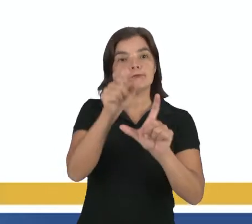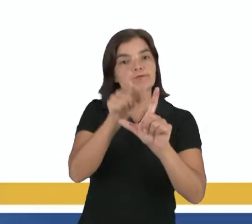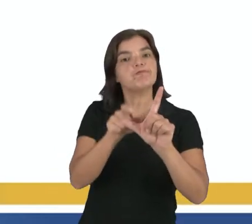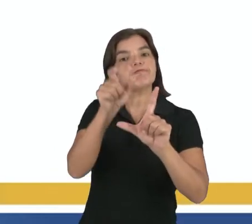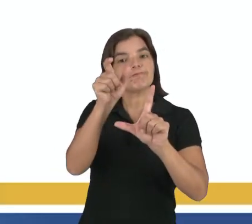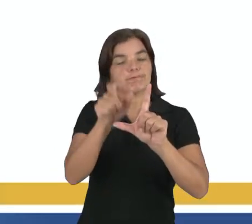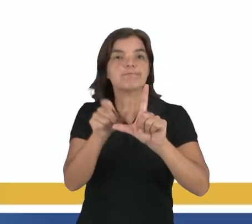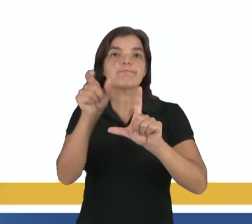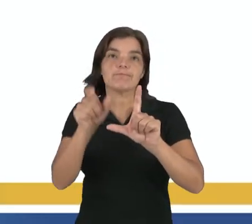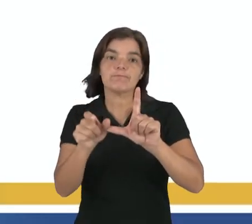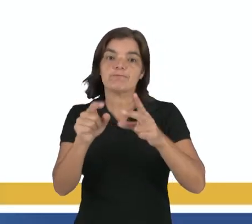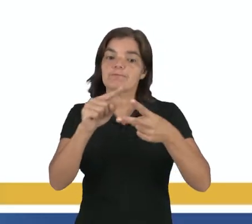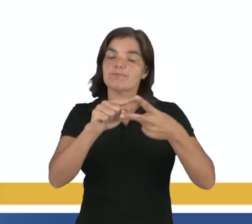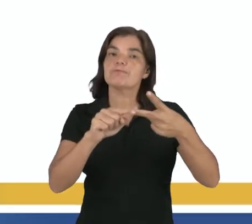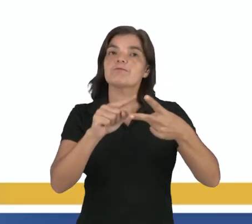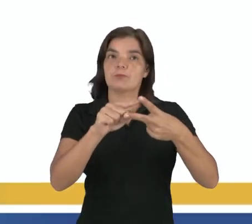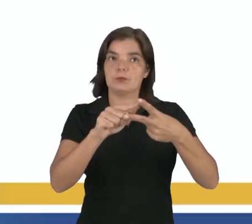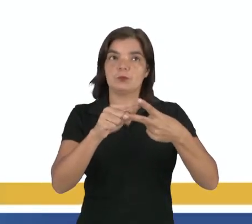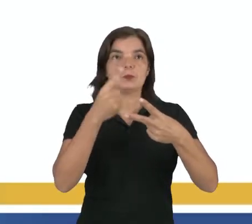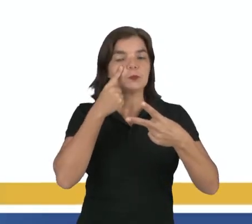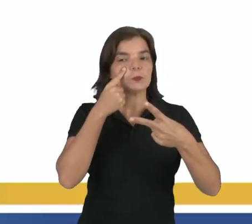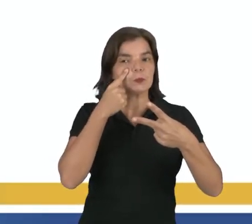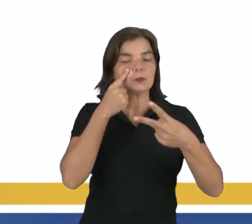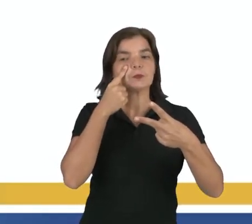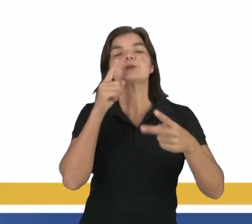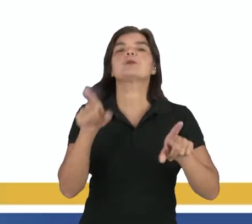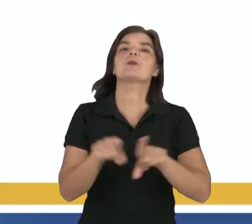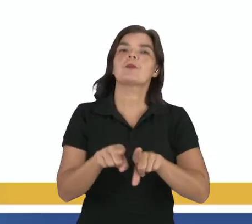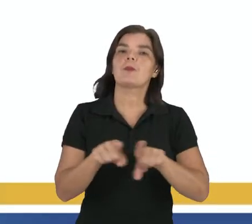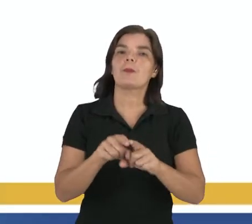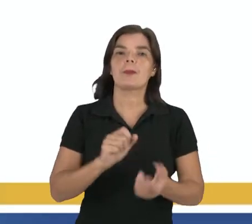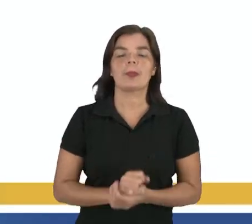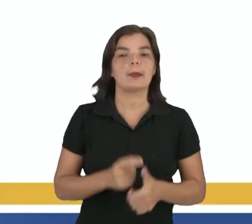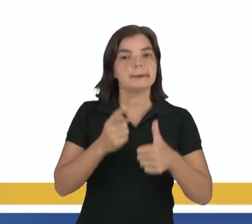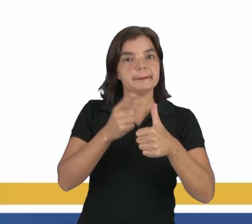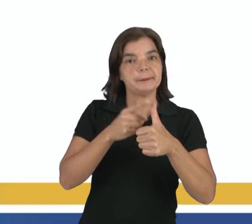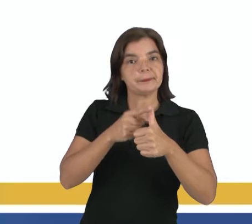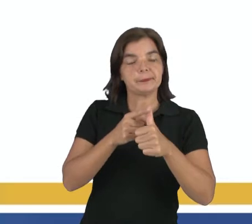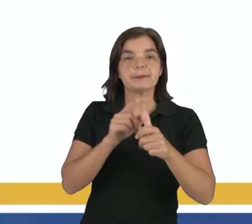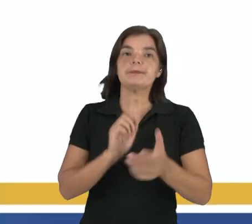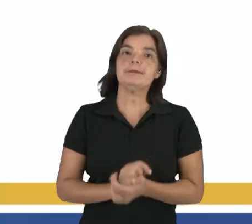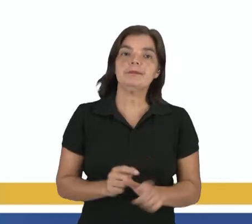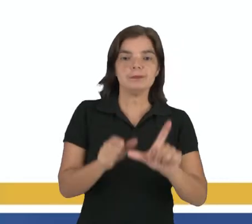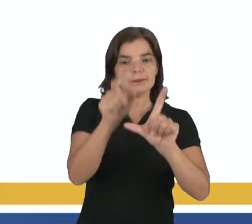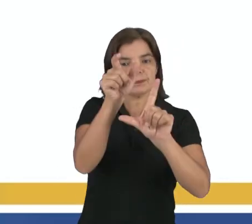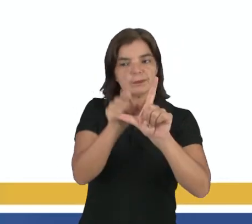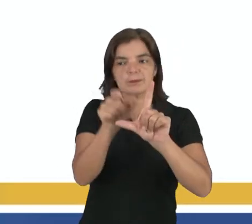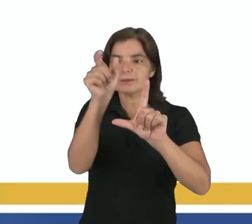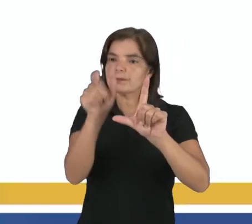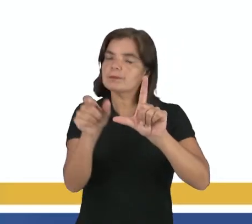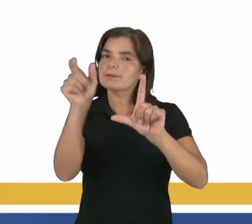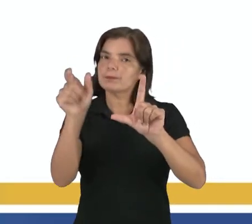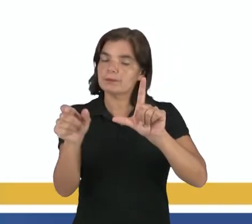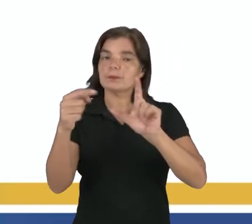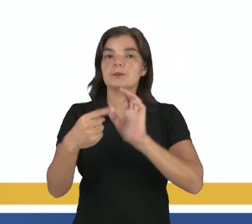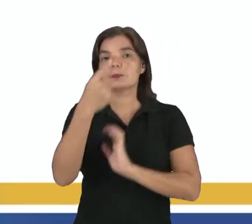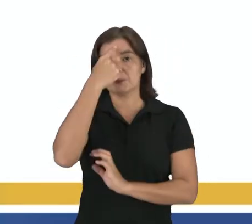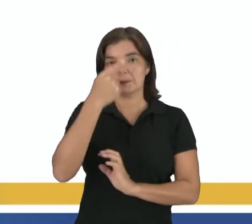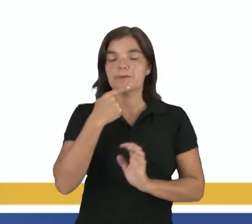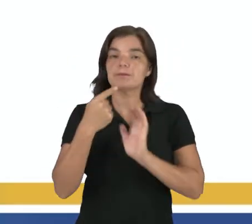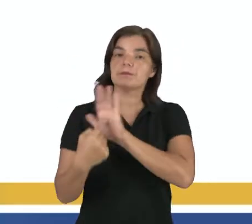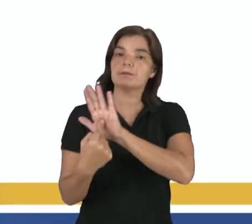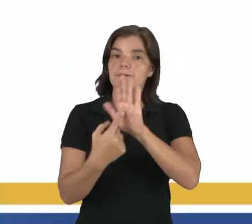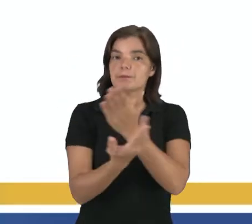colunas podem surgir de duas maneiras. E aí vocês vão ver no exemplo. A primeira delas é vertical, como mostrado